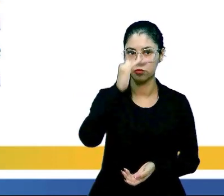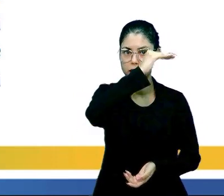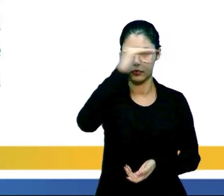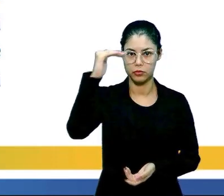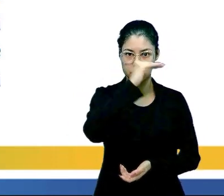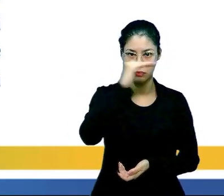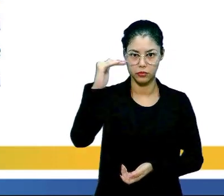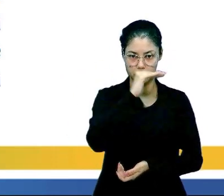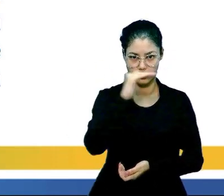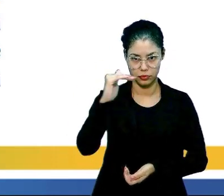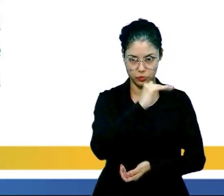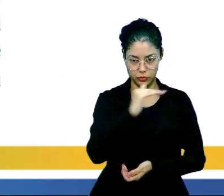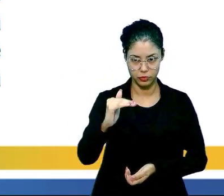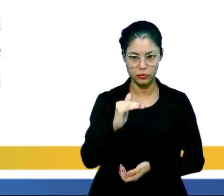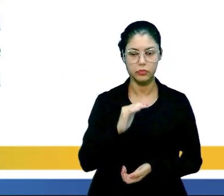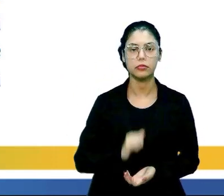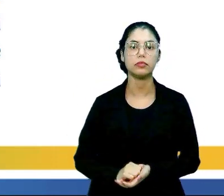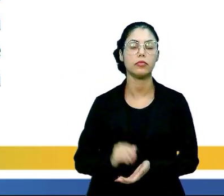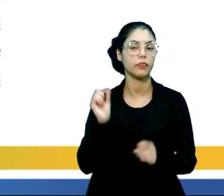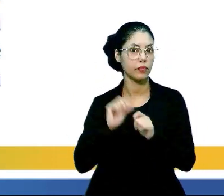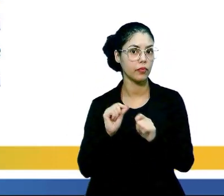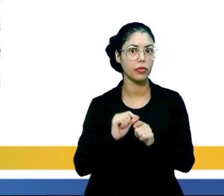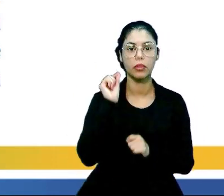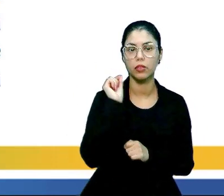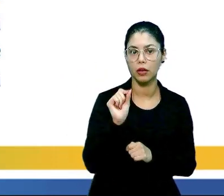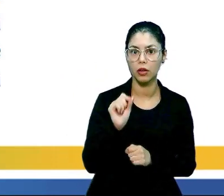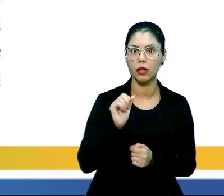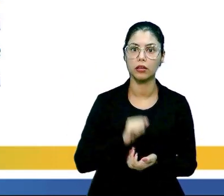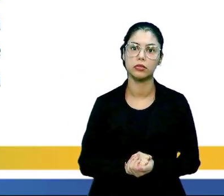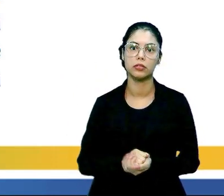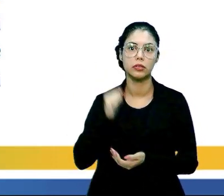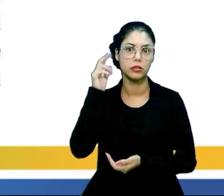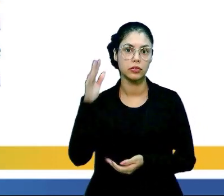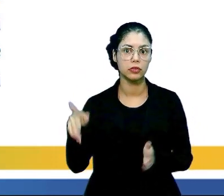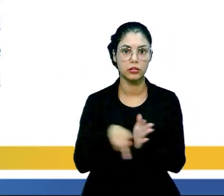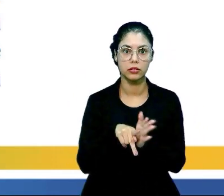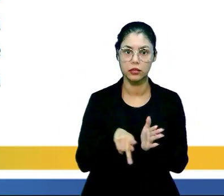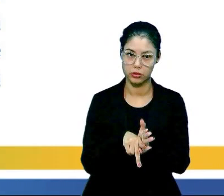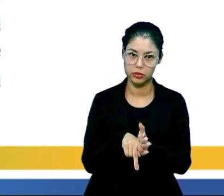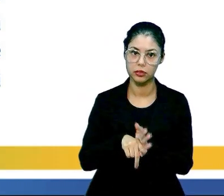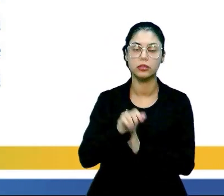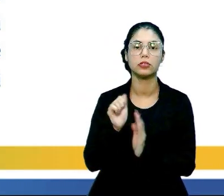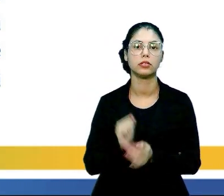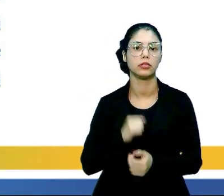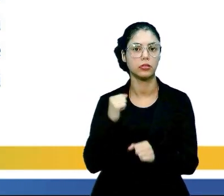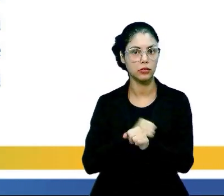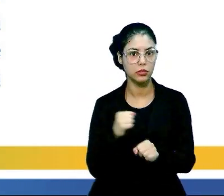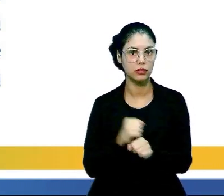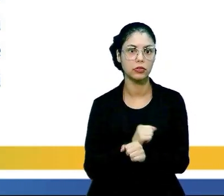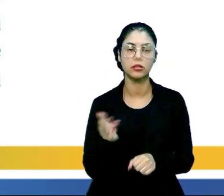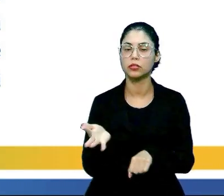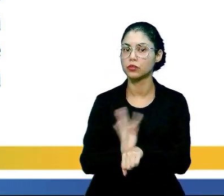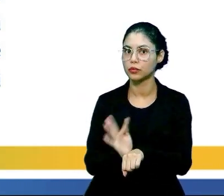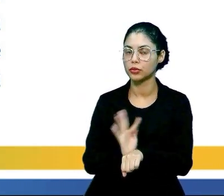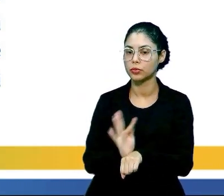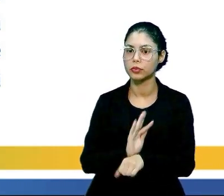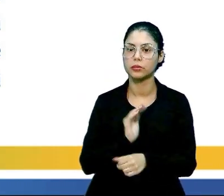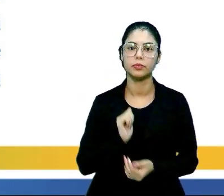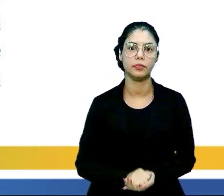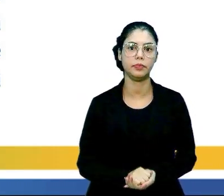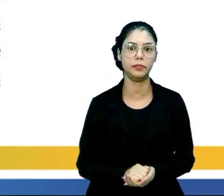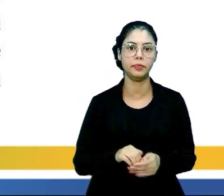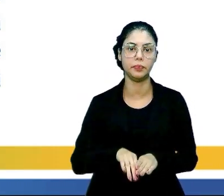linhas, quase 6, em que ele faz essa alusão à obra, né? Que é um longa-metragem, é um filme, que